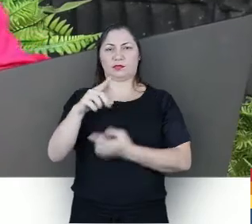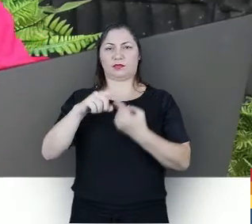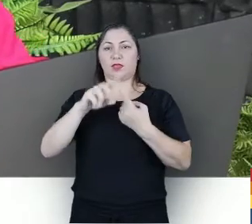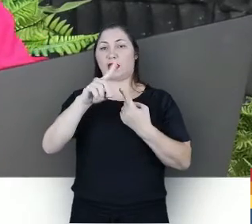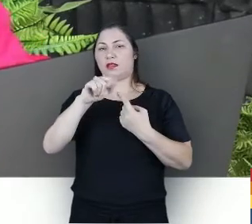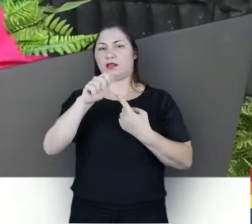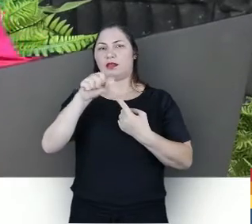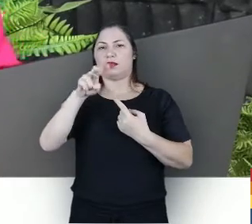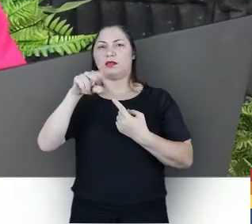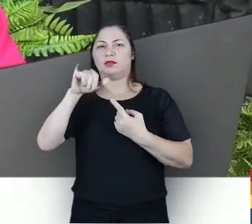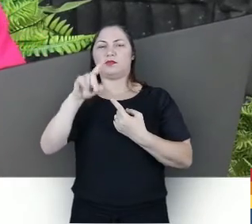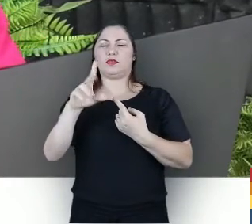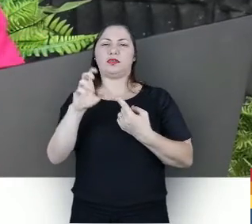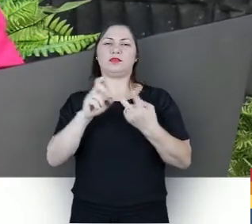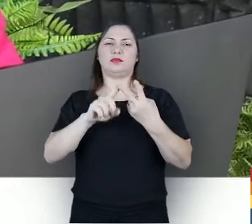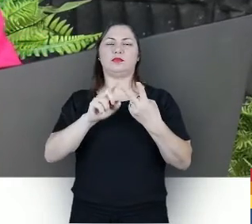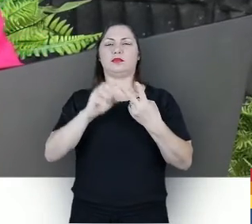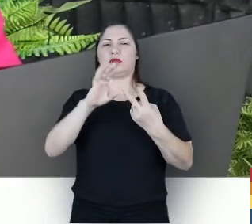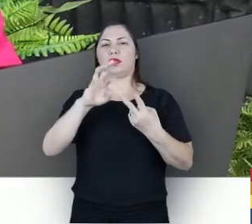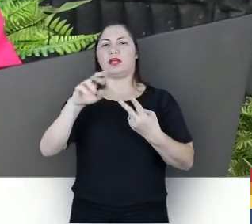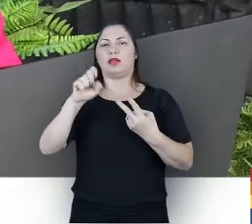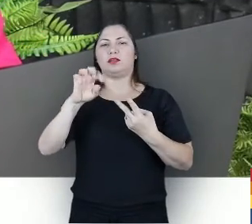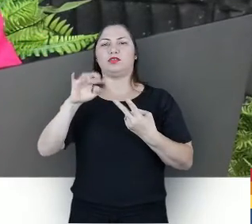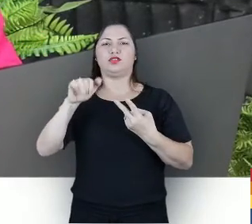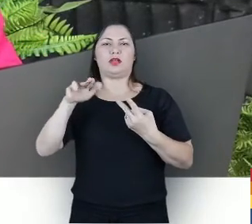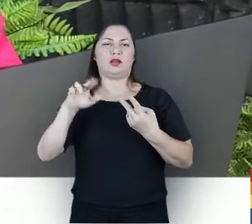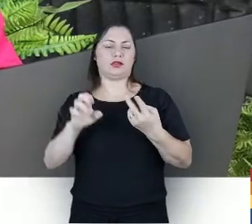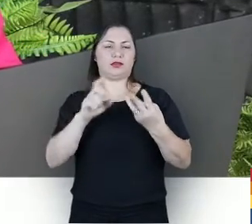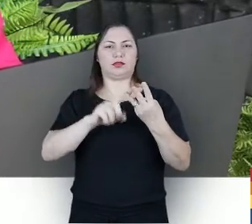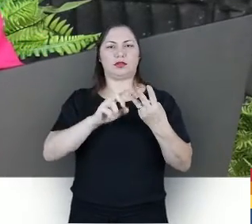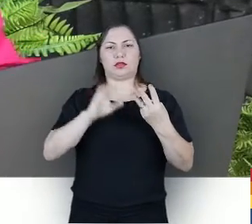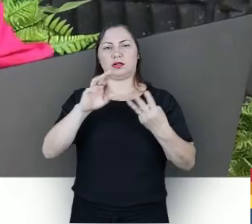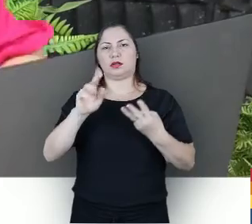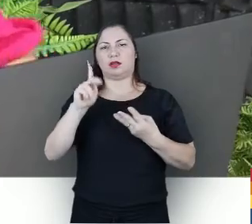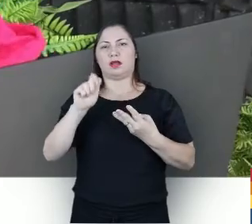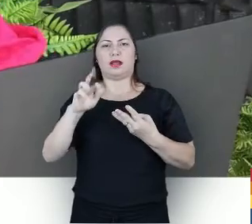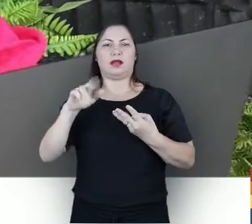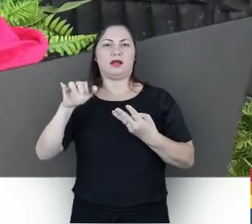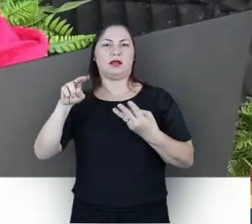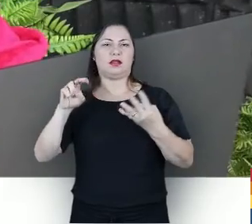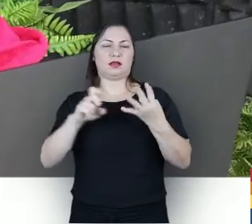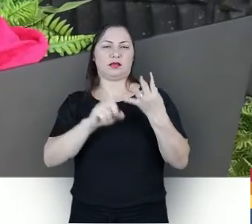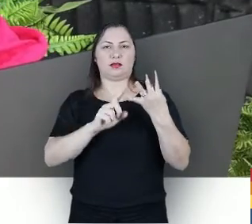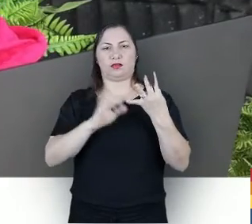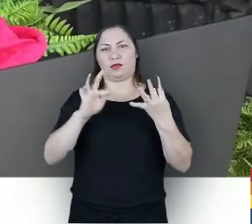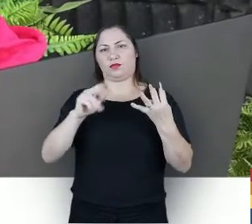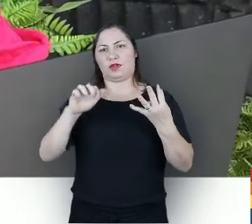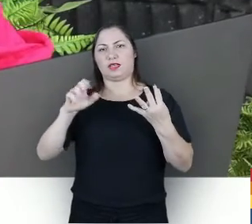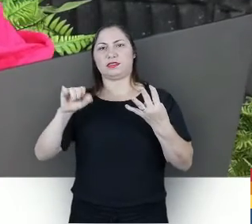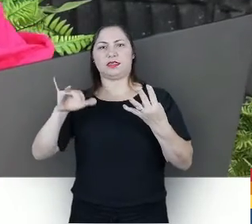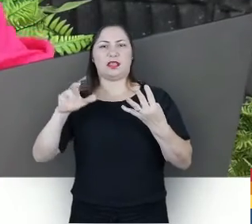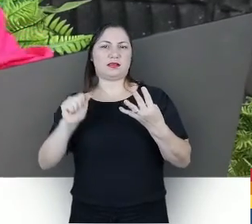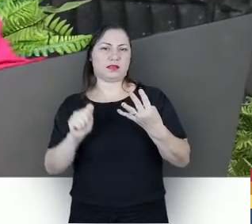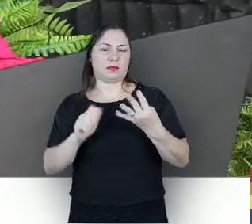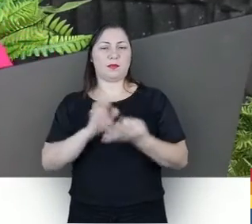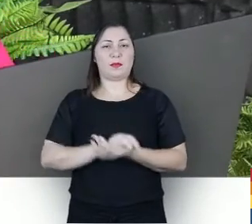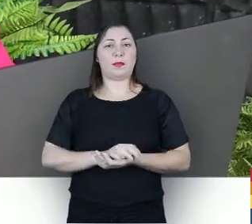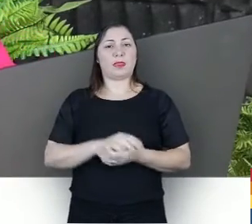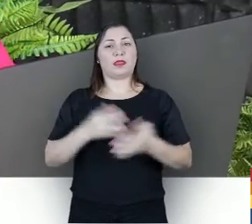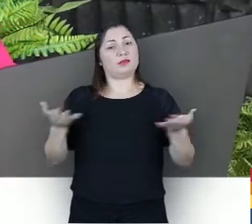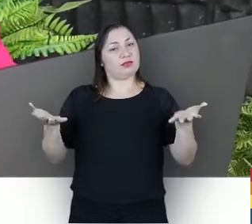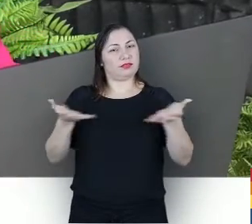gente vai começar com as professoras especialistas da área de língua inglesa e de arte.